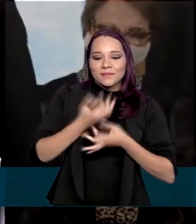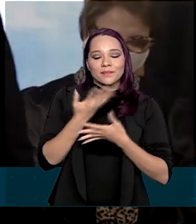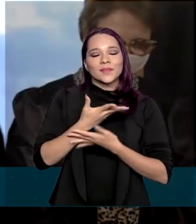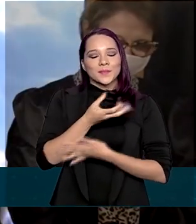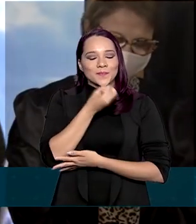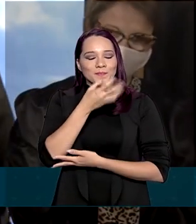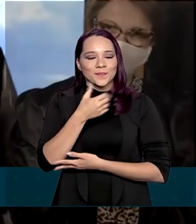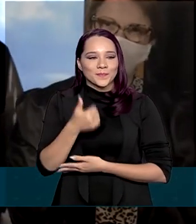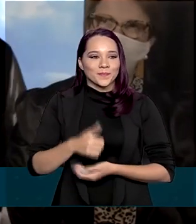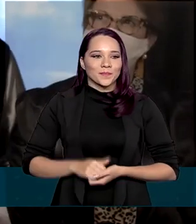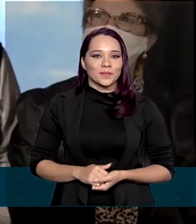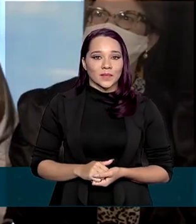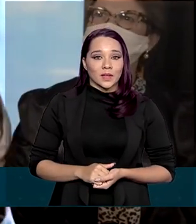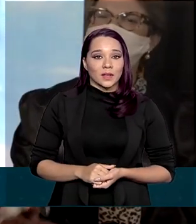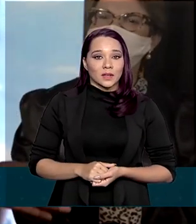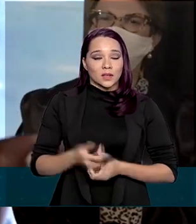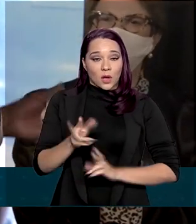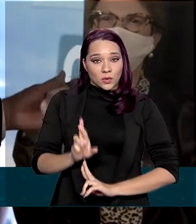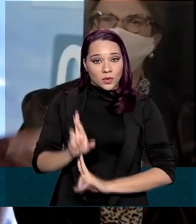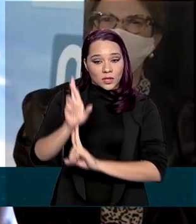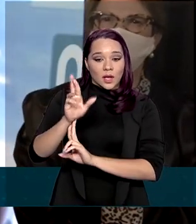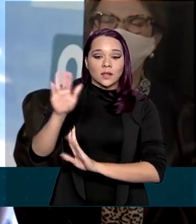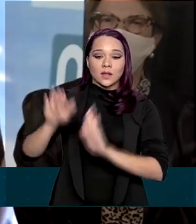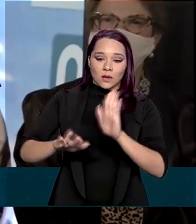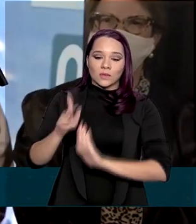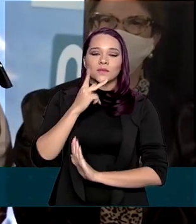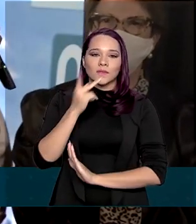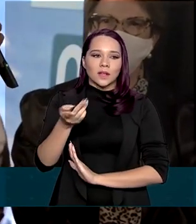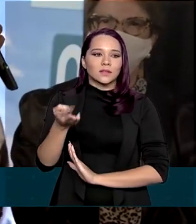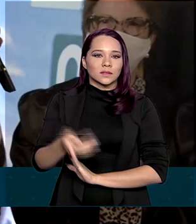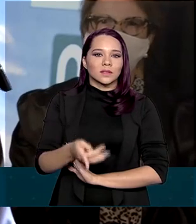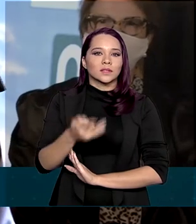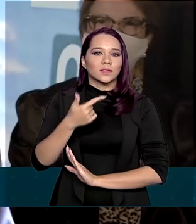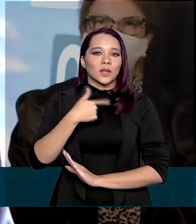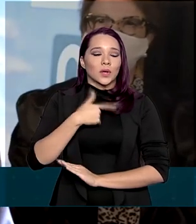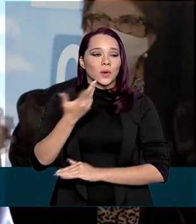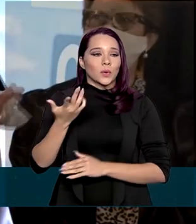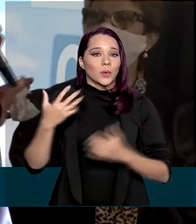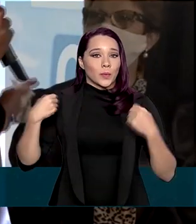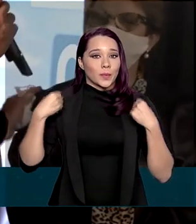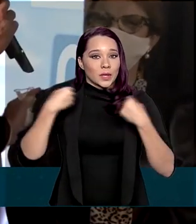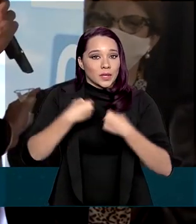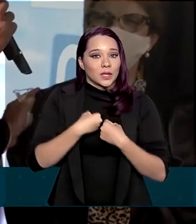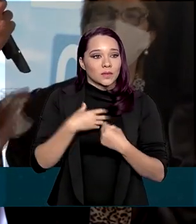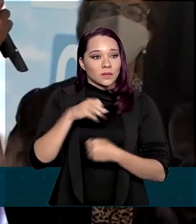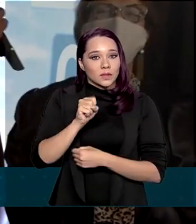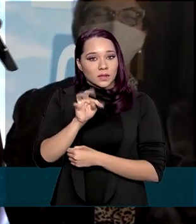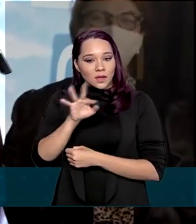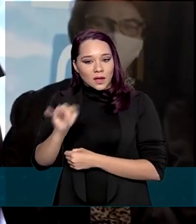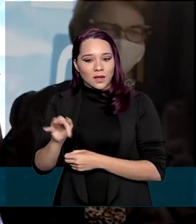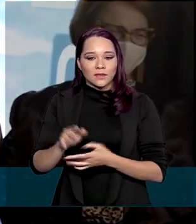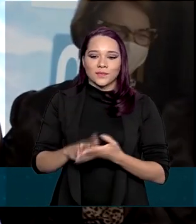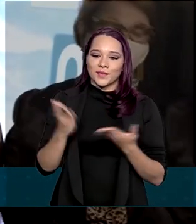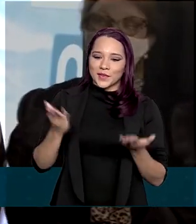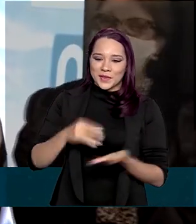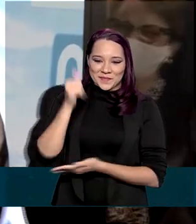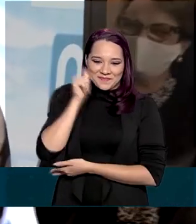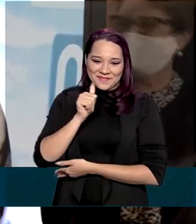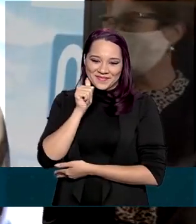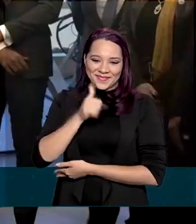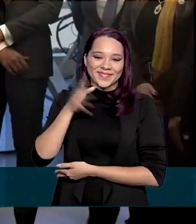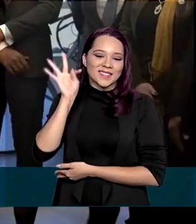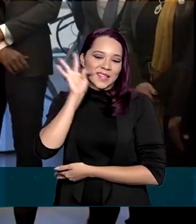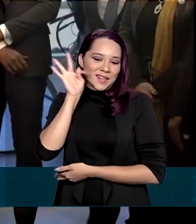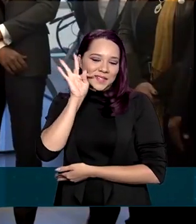gentis. Autoridades já nominadas, alguma repito, Gilmar Mendes, nosso ministro supremo, nossa garota aqui do agronegócio,